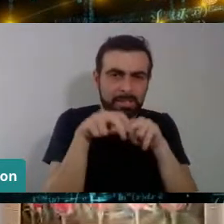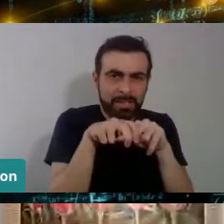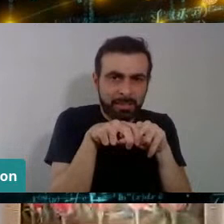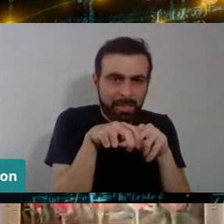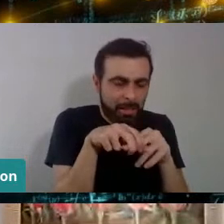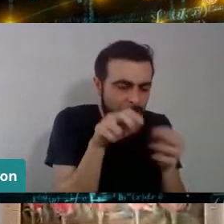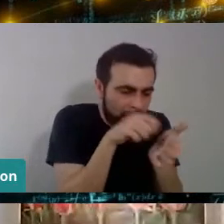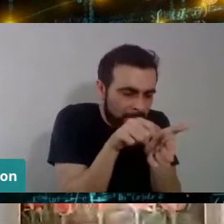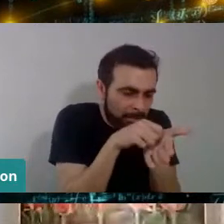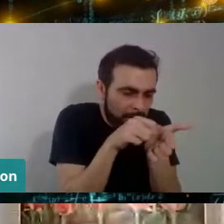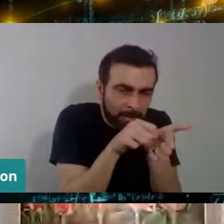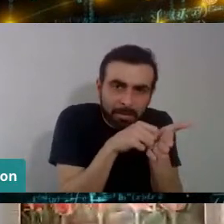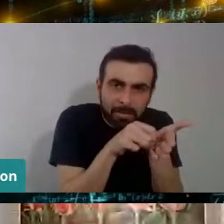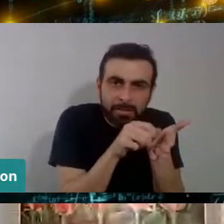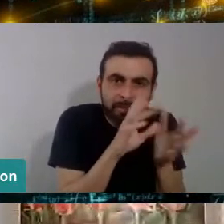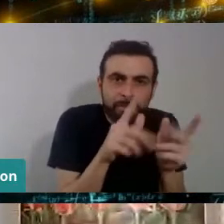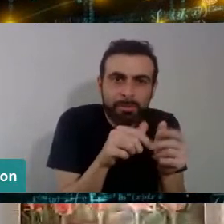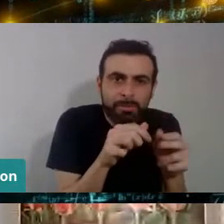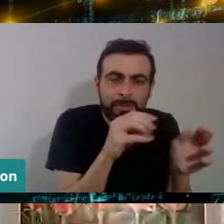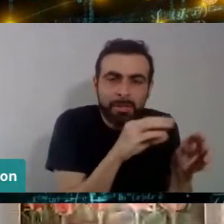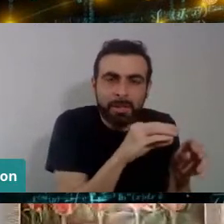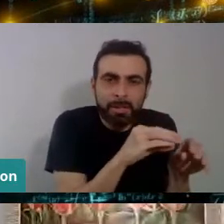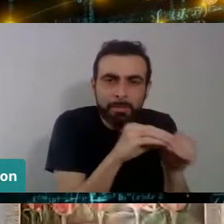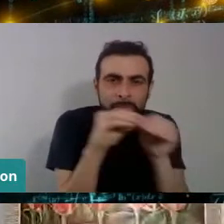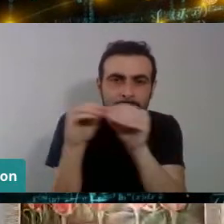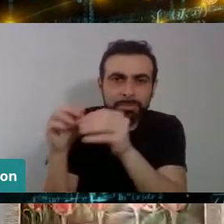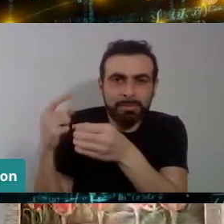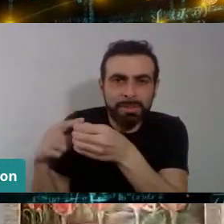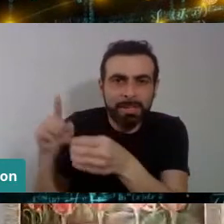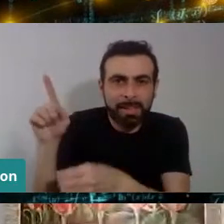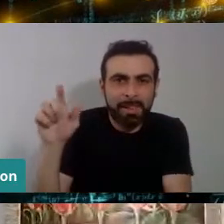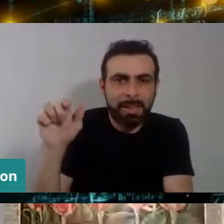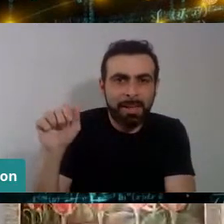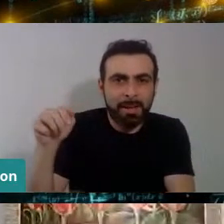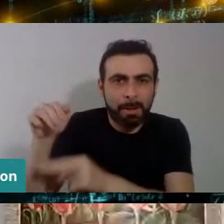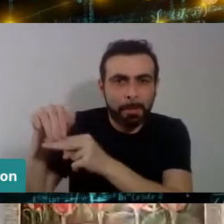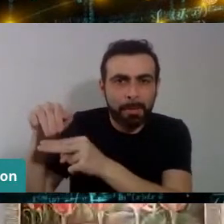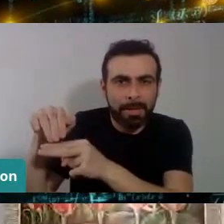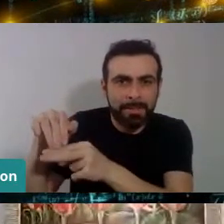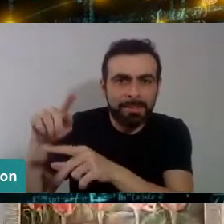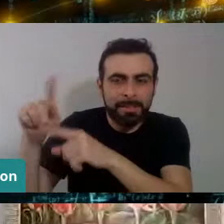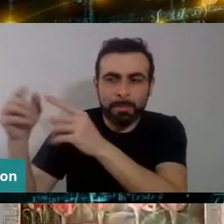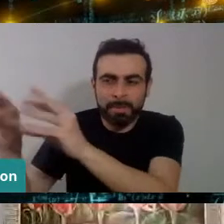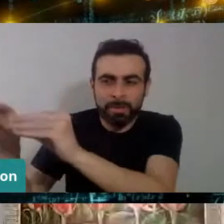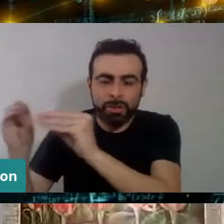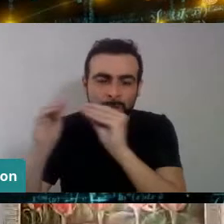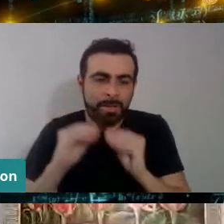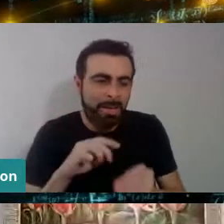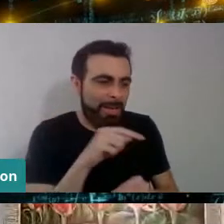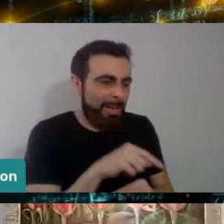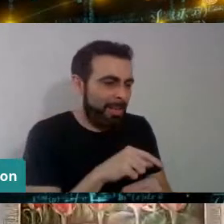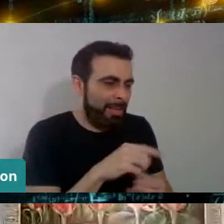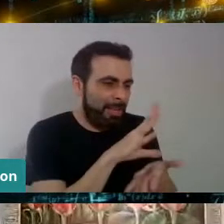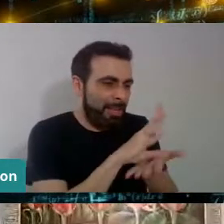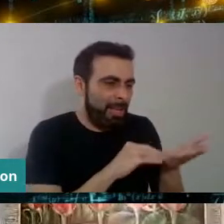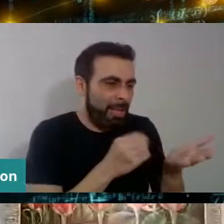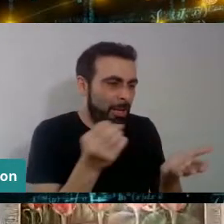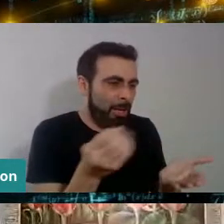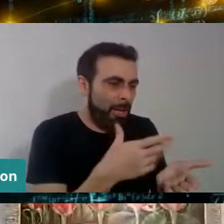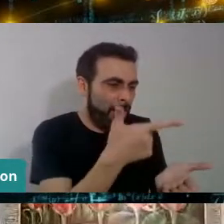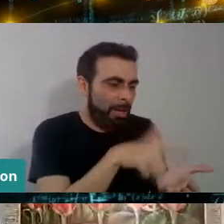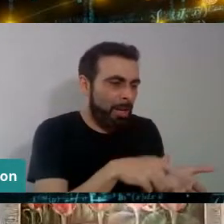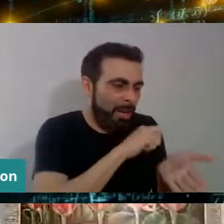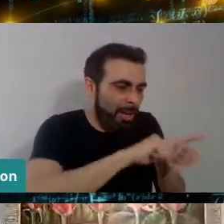Milton. Aí chegamos aqui, passamos tudo a limpo. Você vê cada coisa pitoresca, né? E